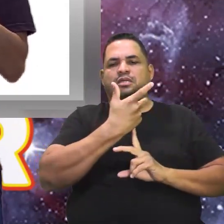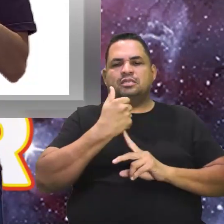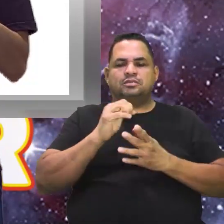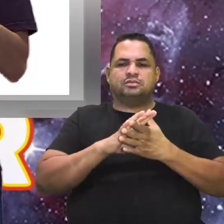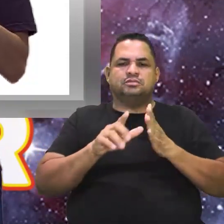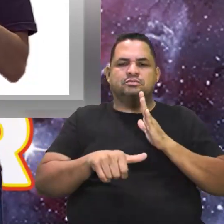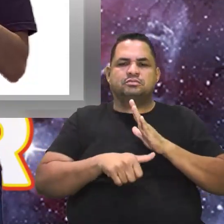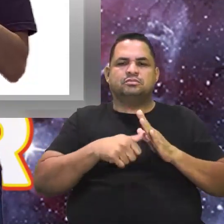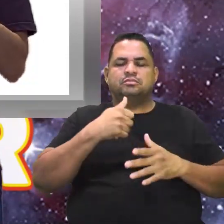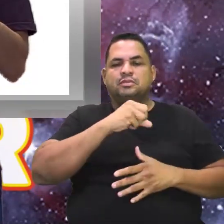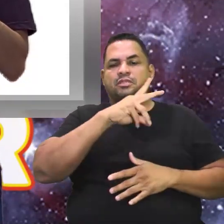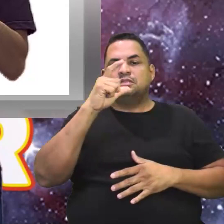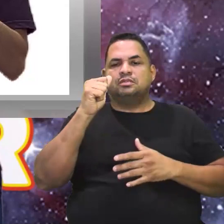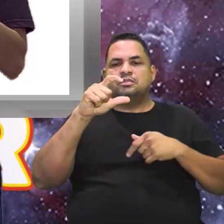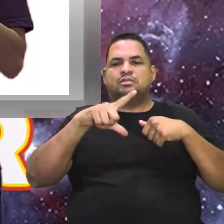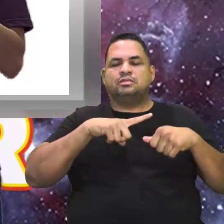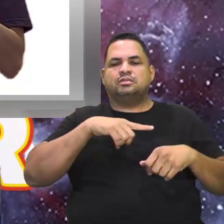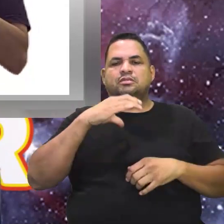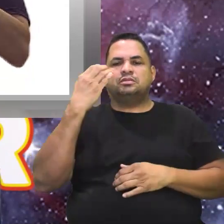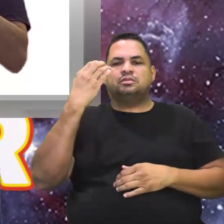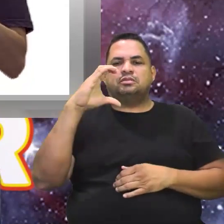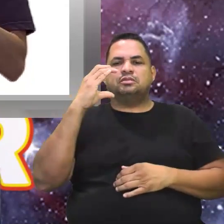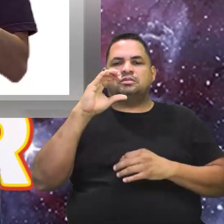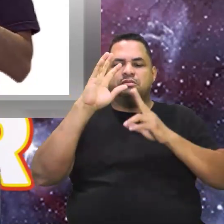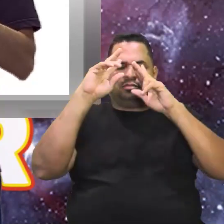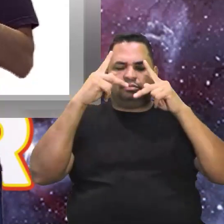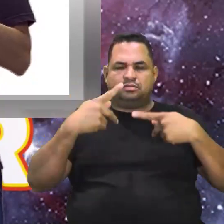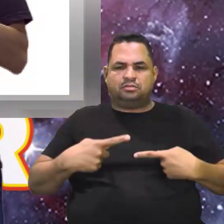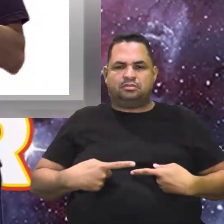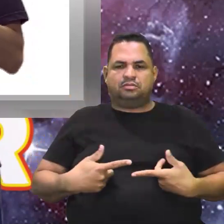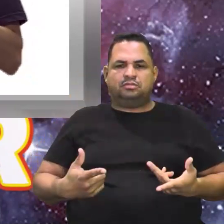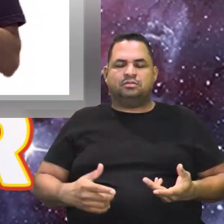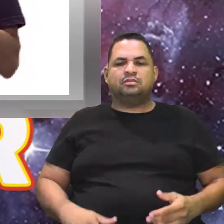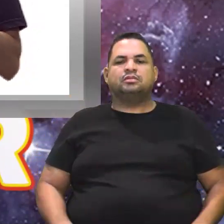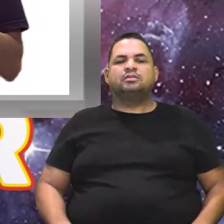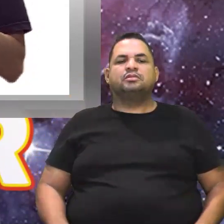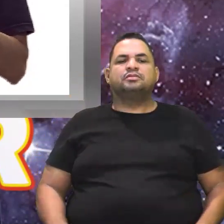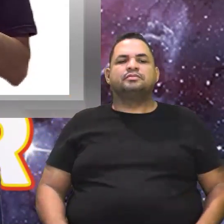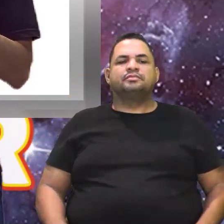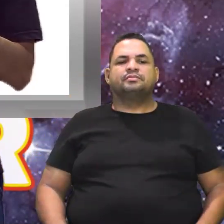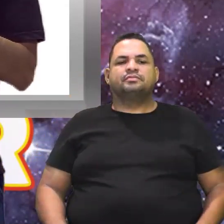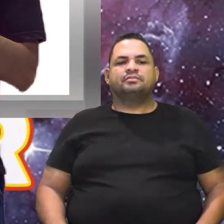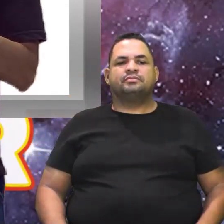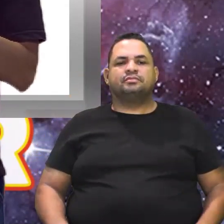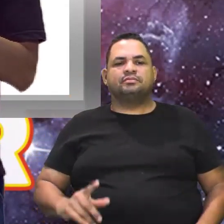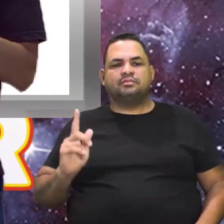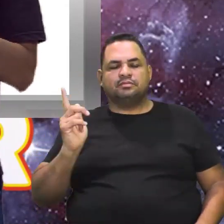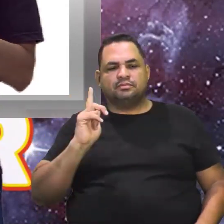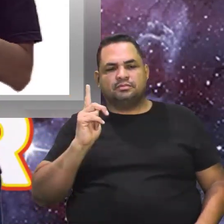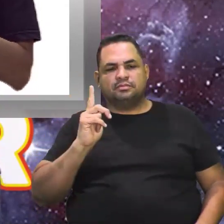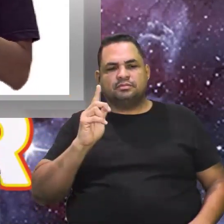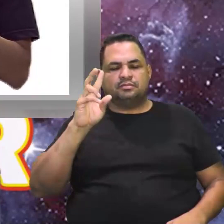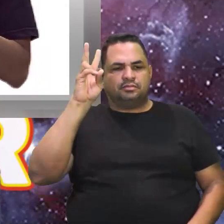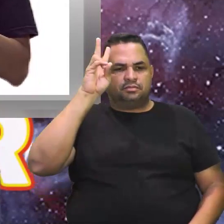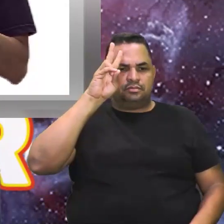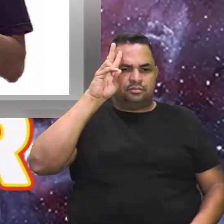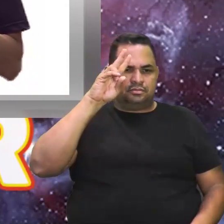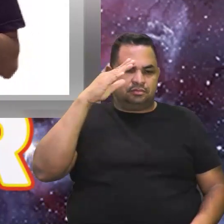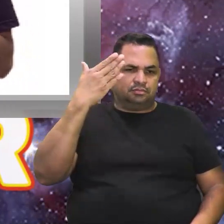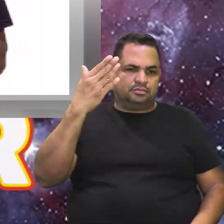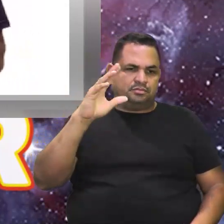primeiro dia. Beleza. Aí depois tem ciências humanas, no mesmo dia, ainda no primeiro. Aí vem geografia,